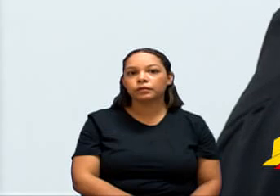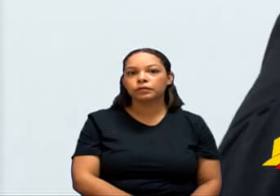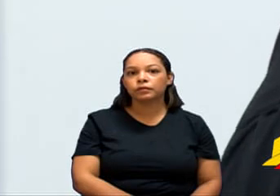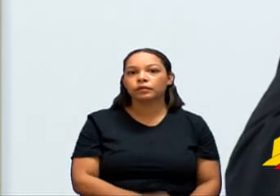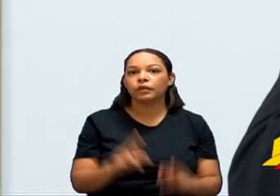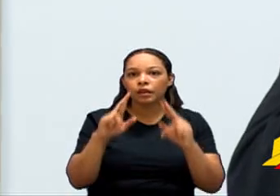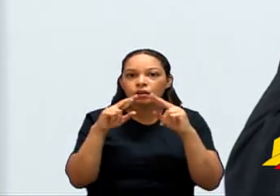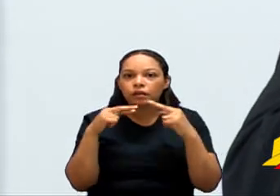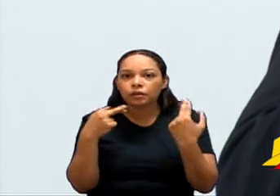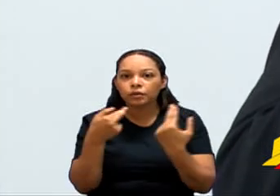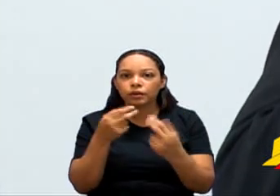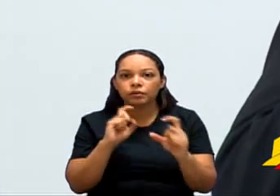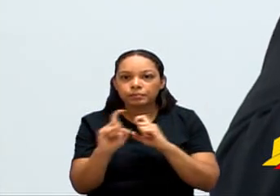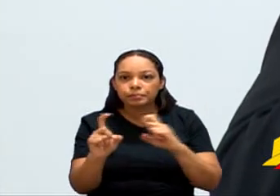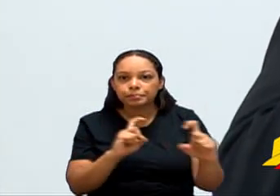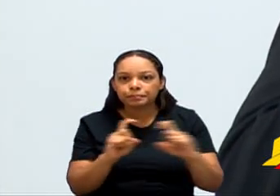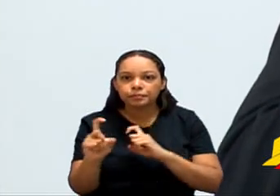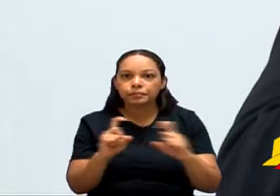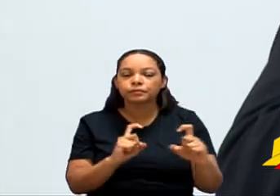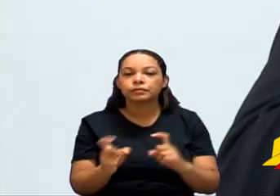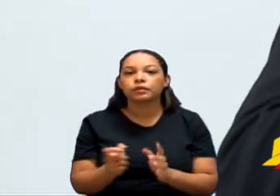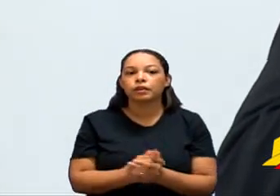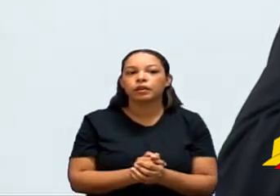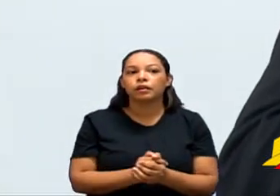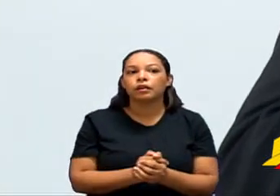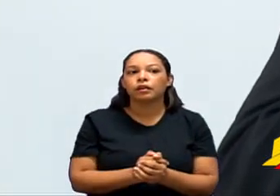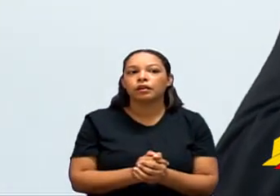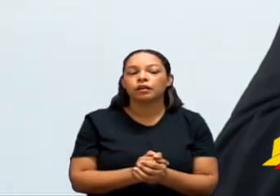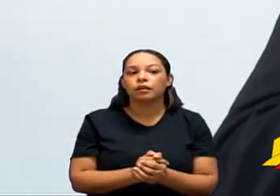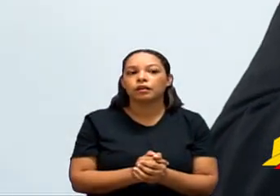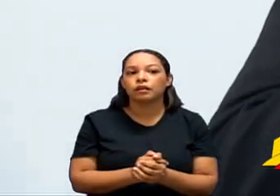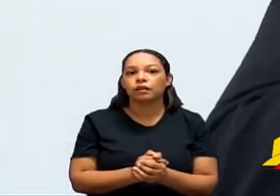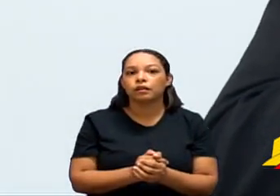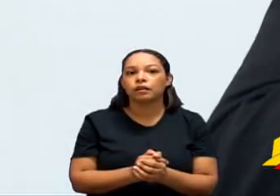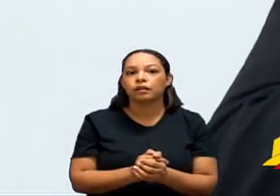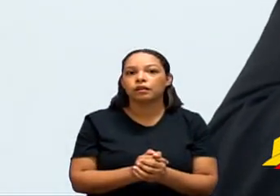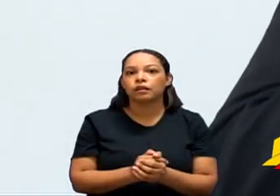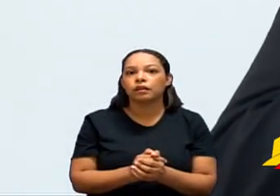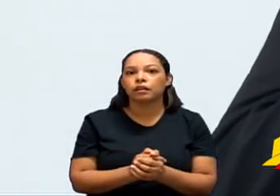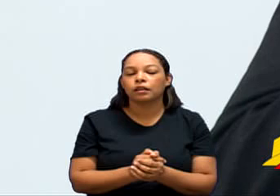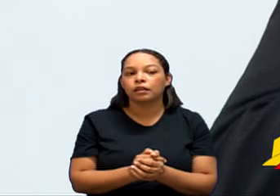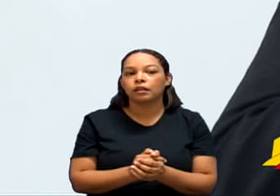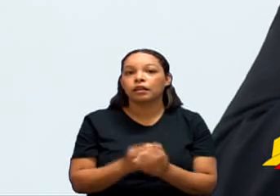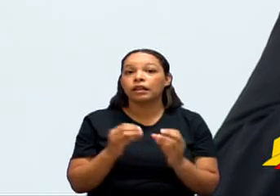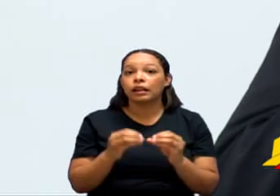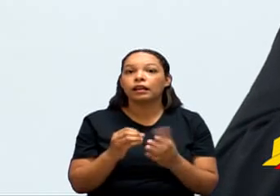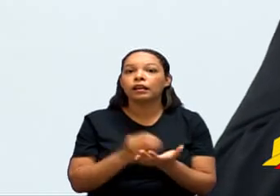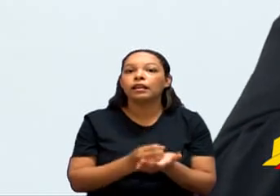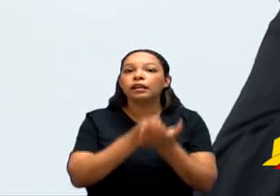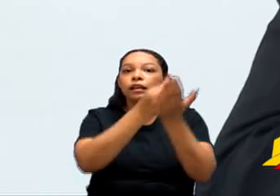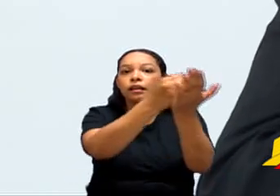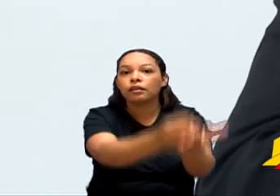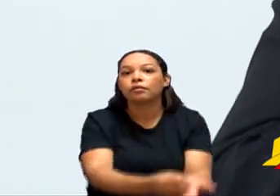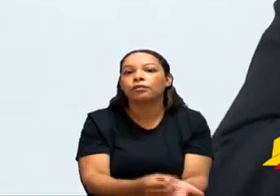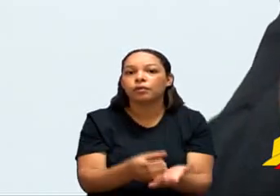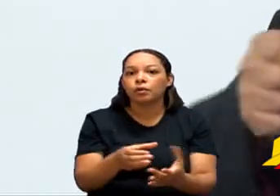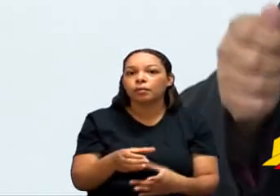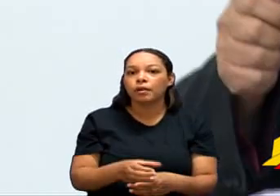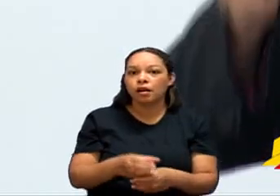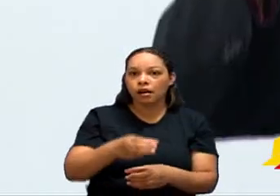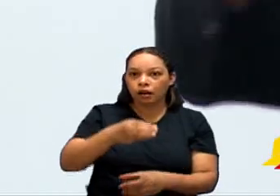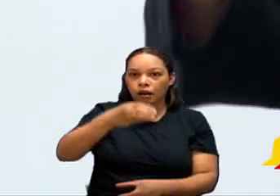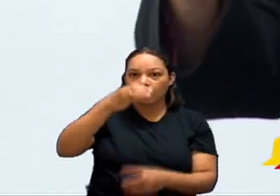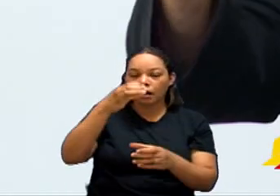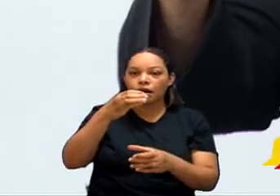o... teve um vereador aqui que levou uma garrafa para ele tomar, que ele falou que podia... Olha lá, o vereador de Santos falou. E